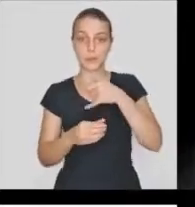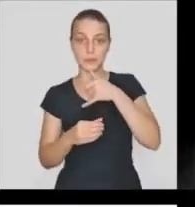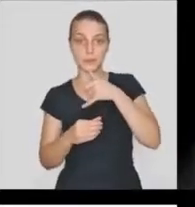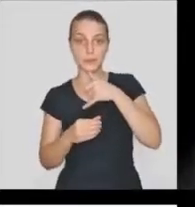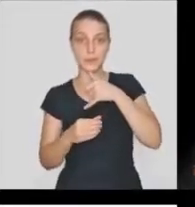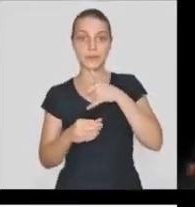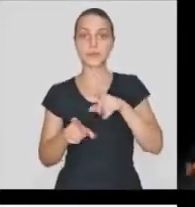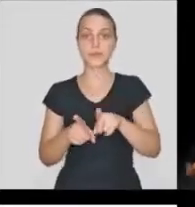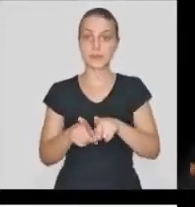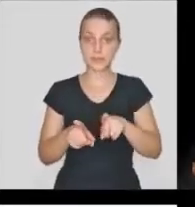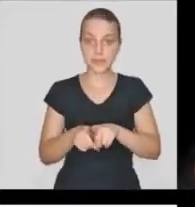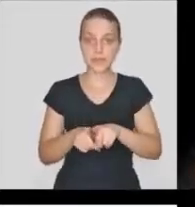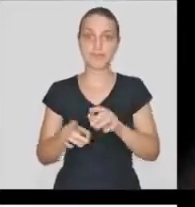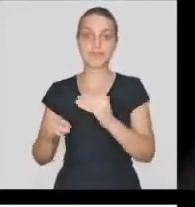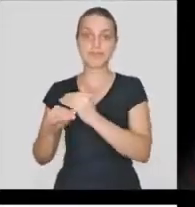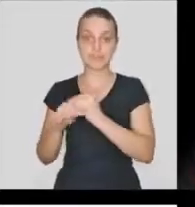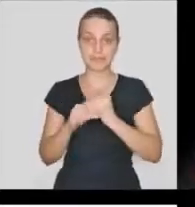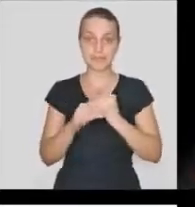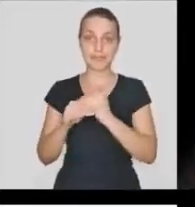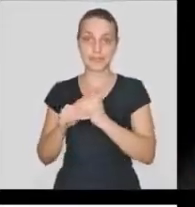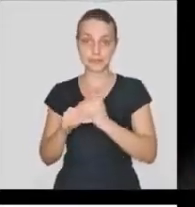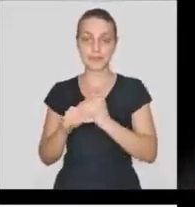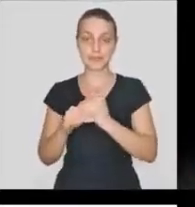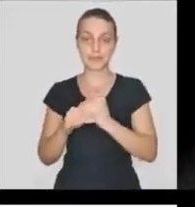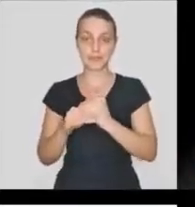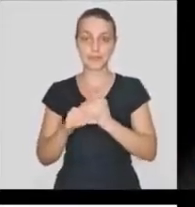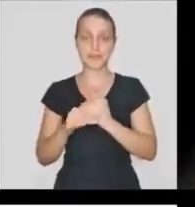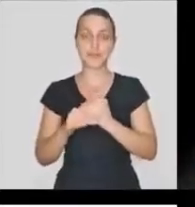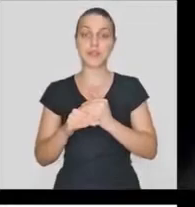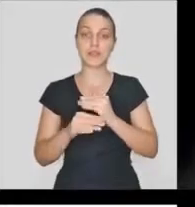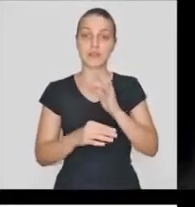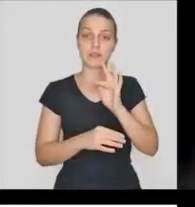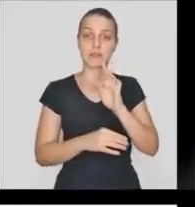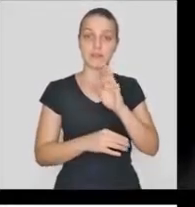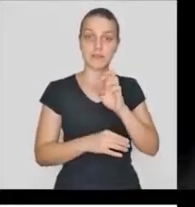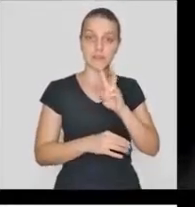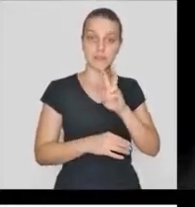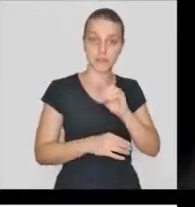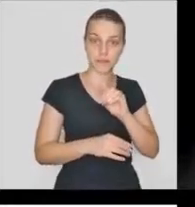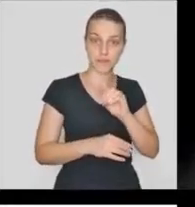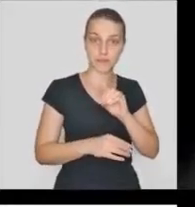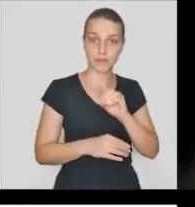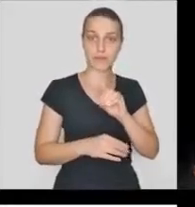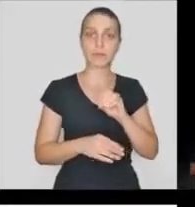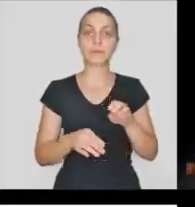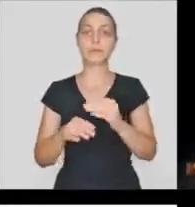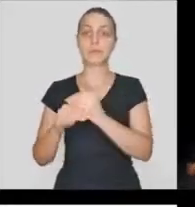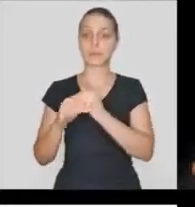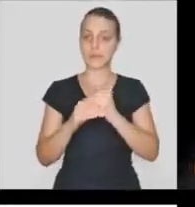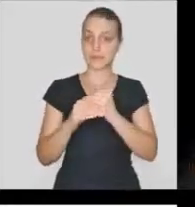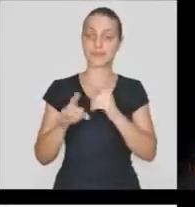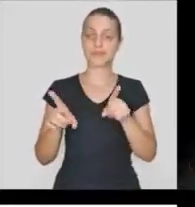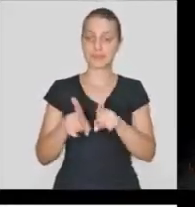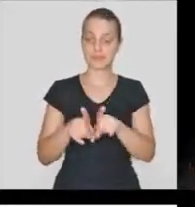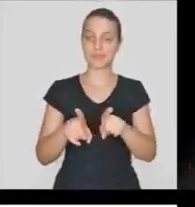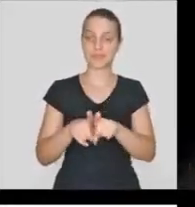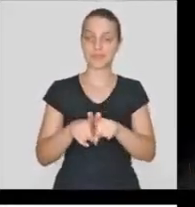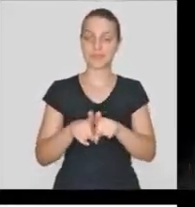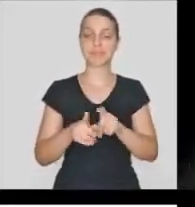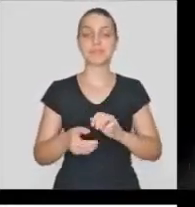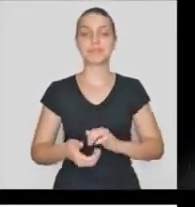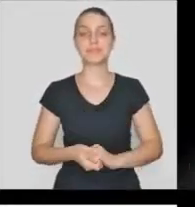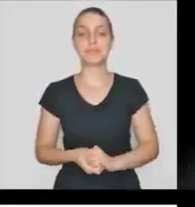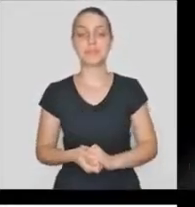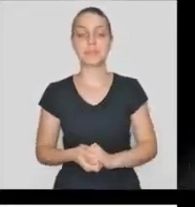movimento extremamente livre, né? Geralmente elas não têm uma narrativa, ou seja, elas não querem contar alguma coisa, né? Elas podem ser